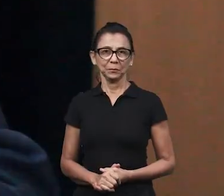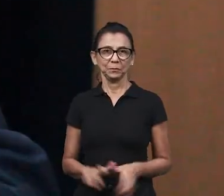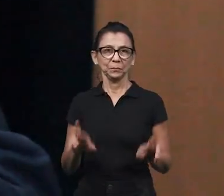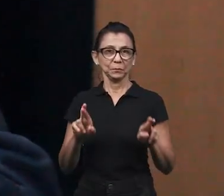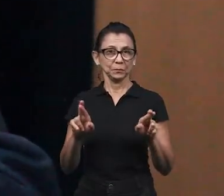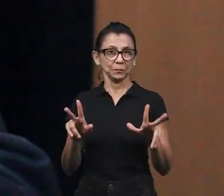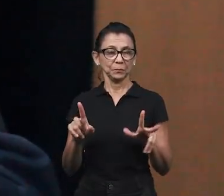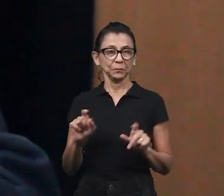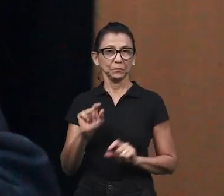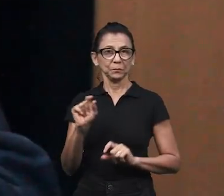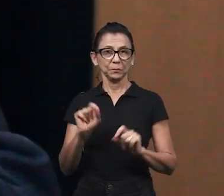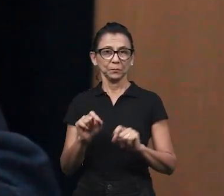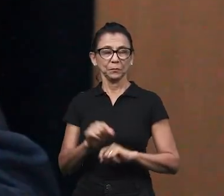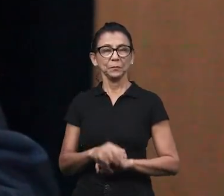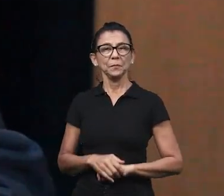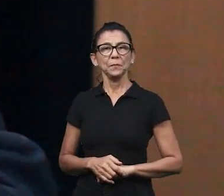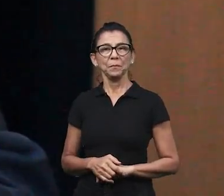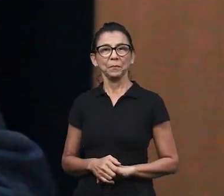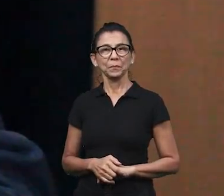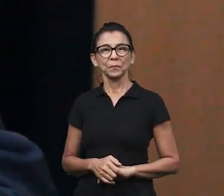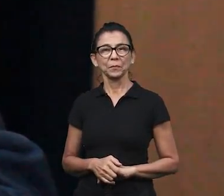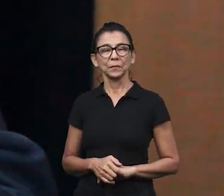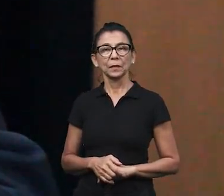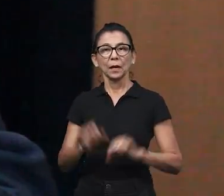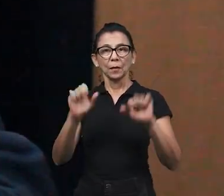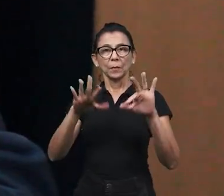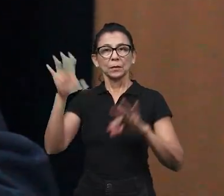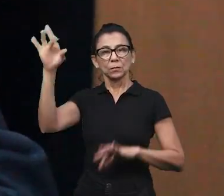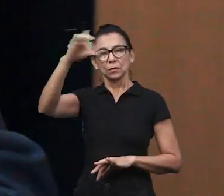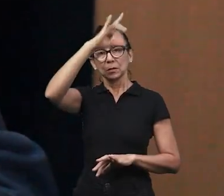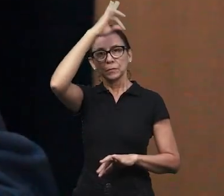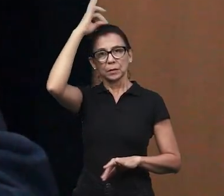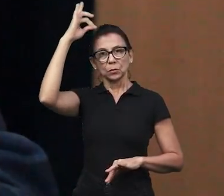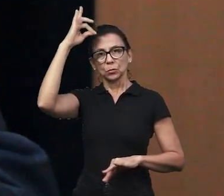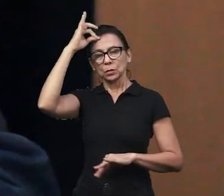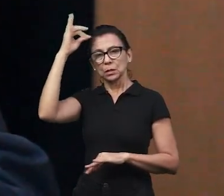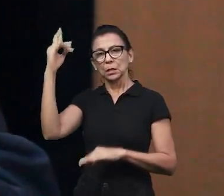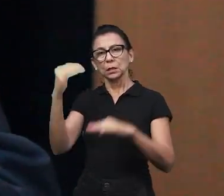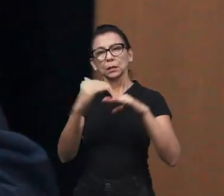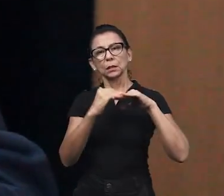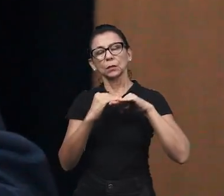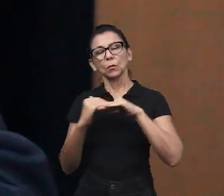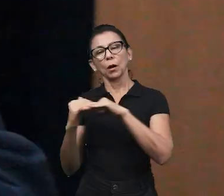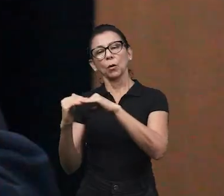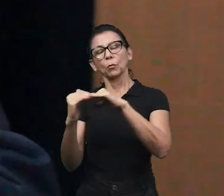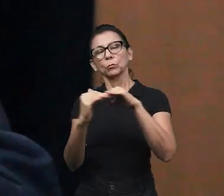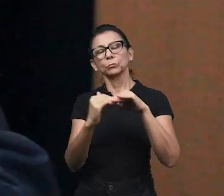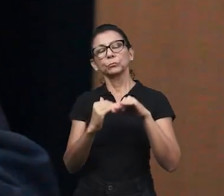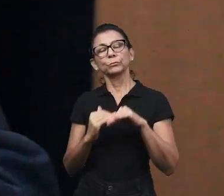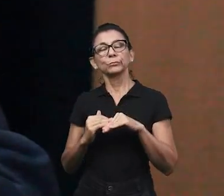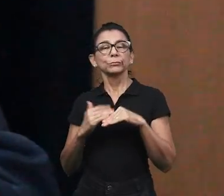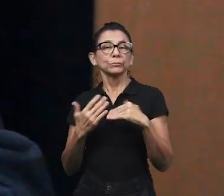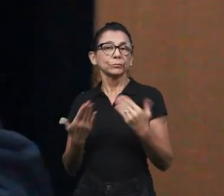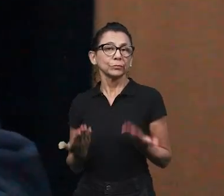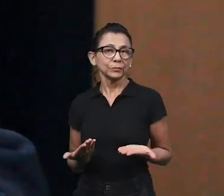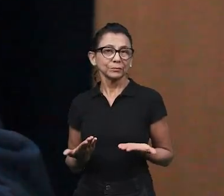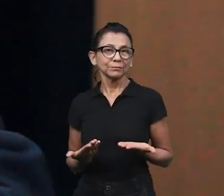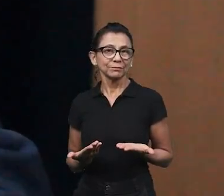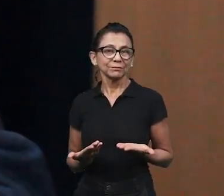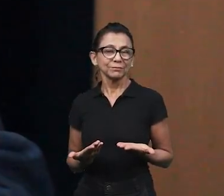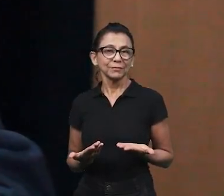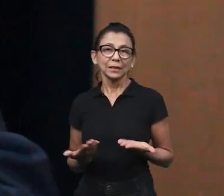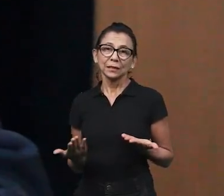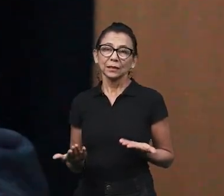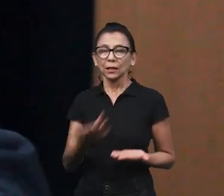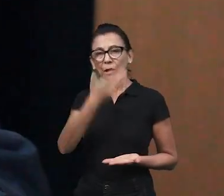só, é aquilo que nós temos em comum, é a bênção do Espírito Santo. Não existe outra coisa a se explicar a não ser isso.